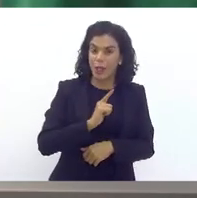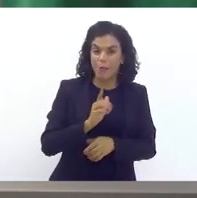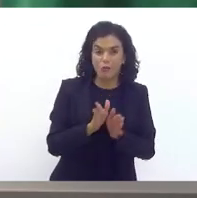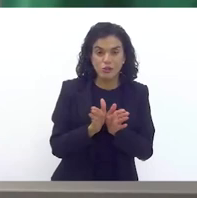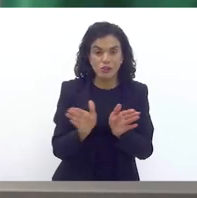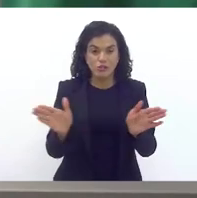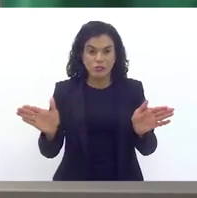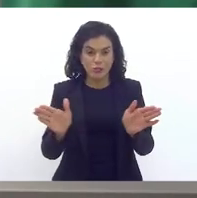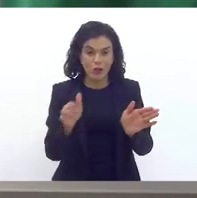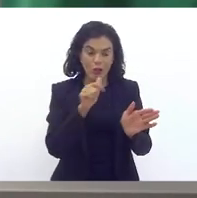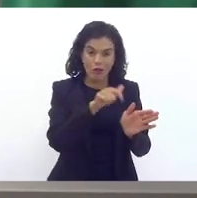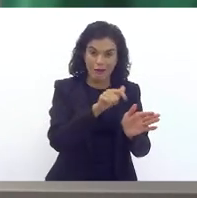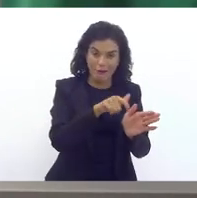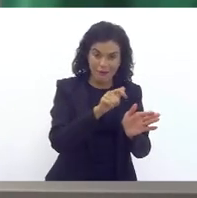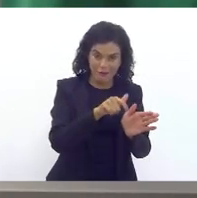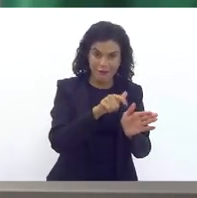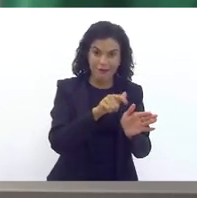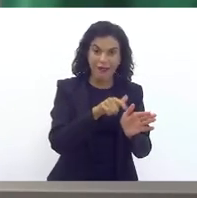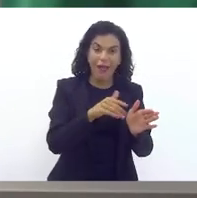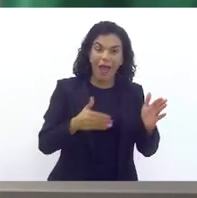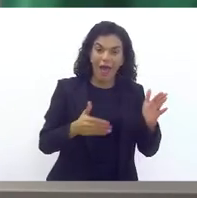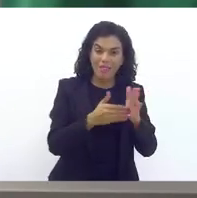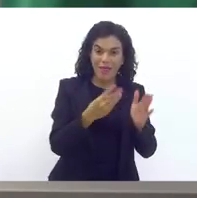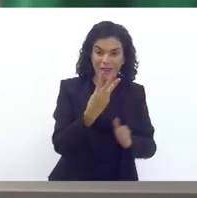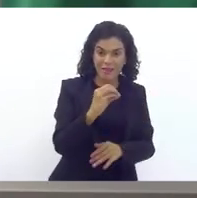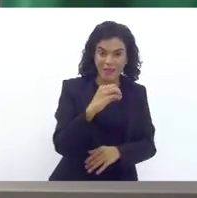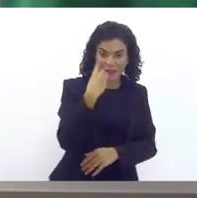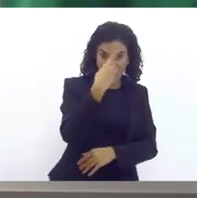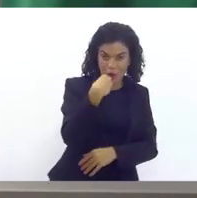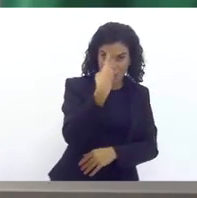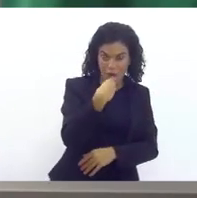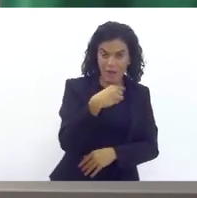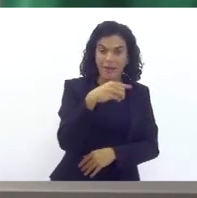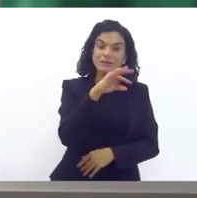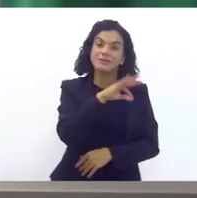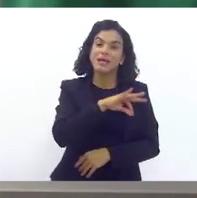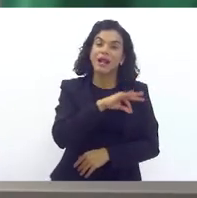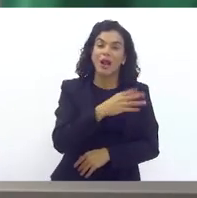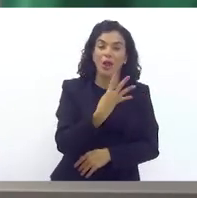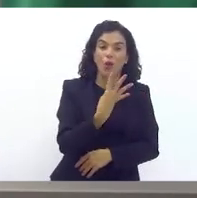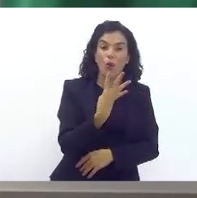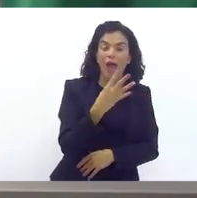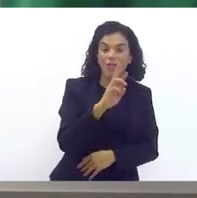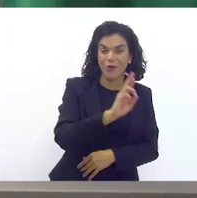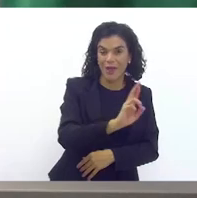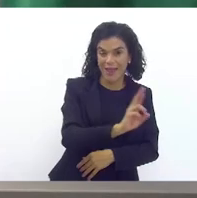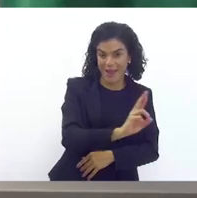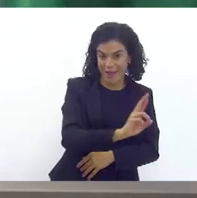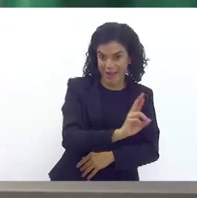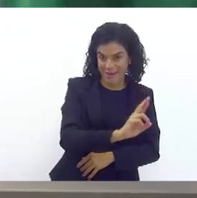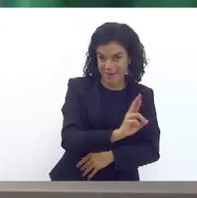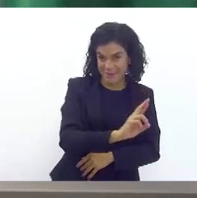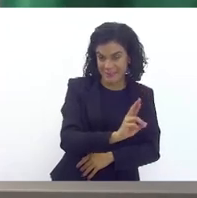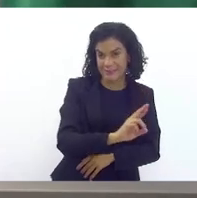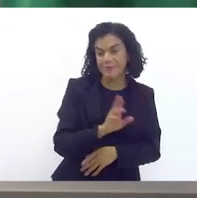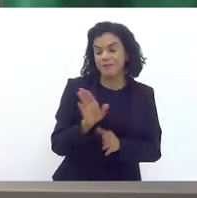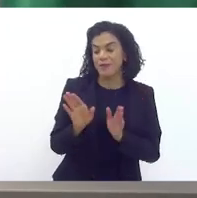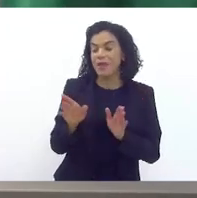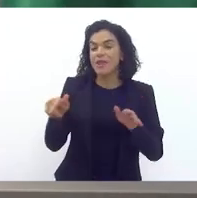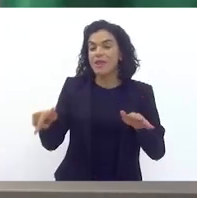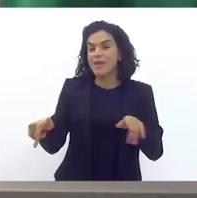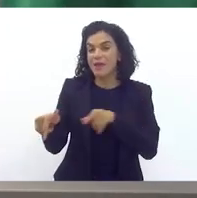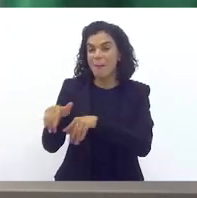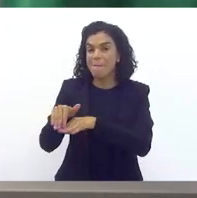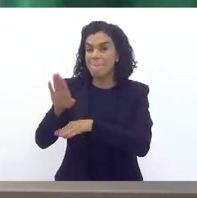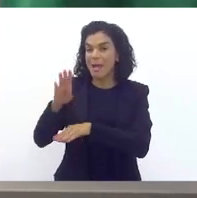segmentos, os que fazem até 30 horas que recebem R$ 4,00 ou alguma coisa próximo disso, e os que fazem